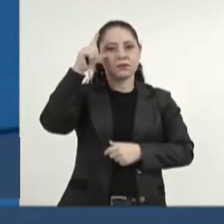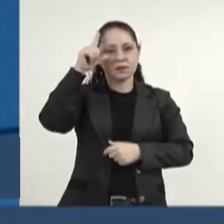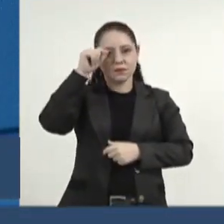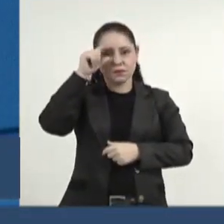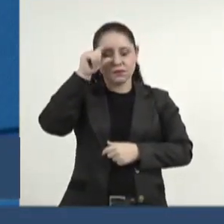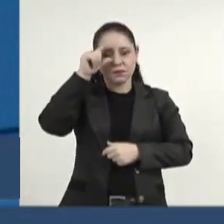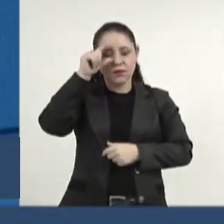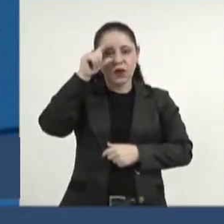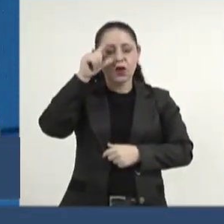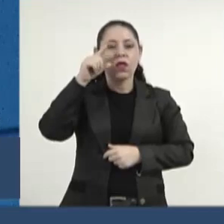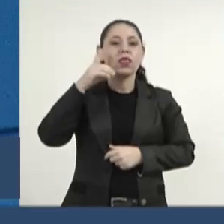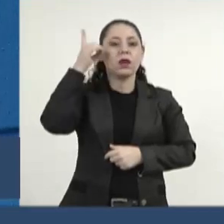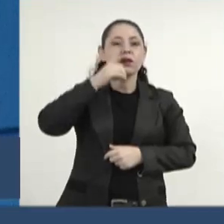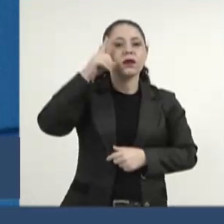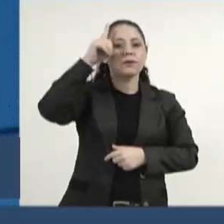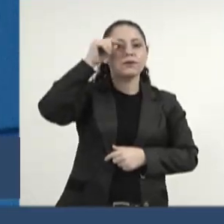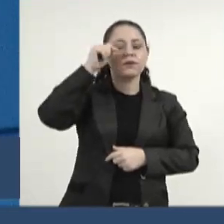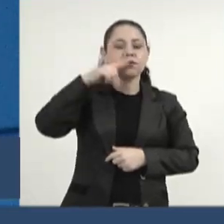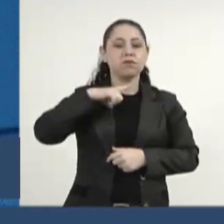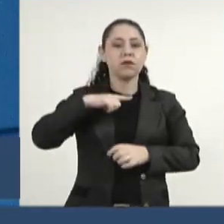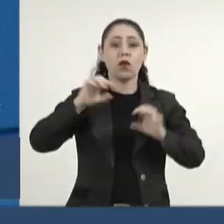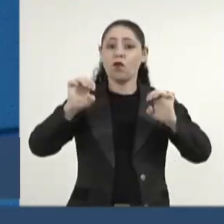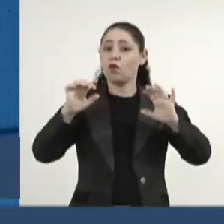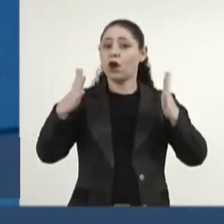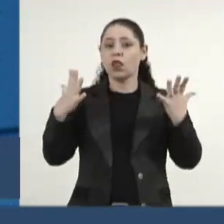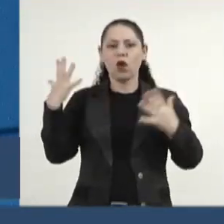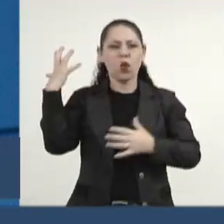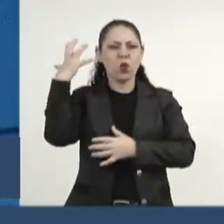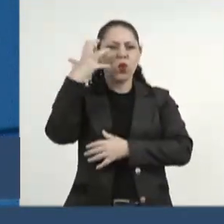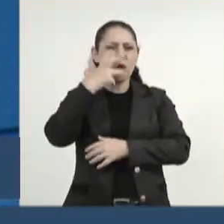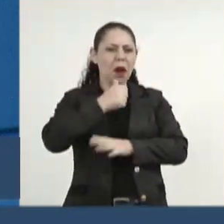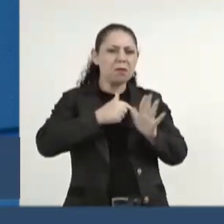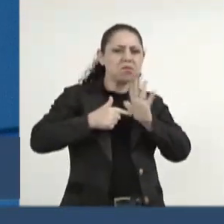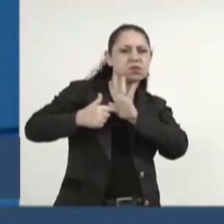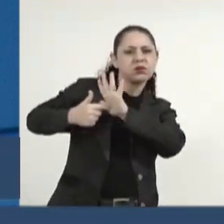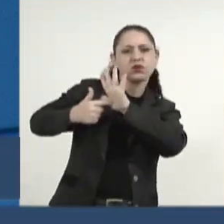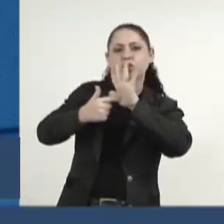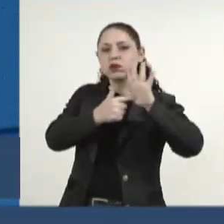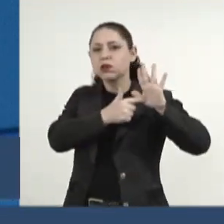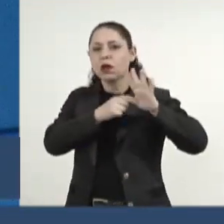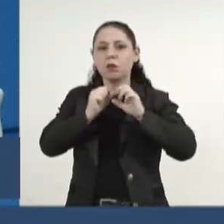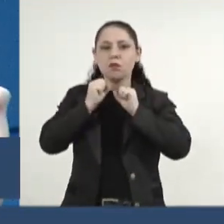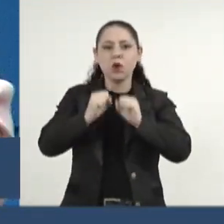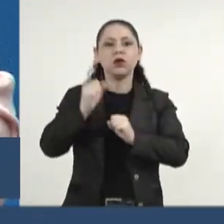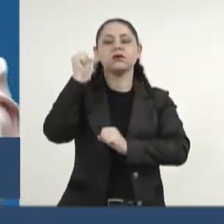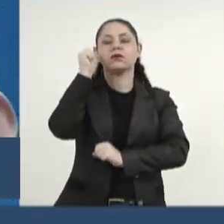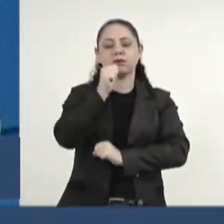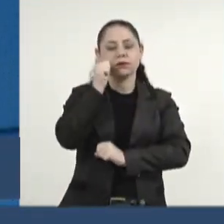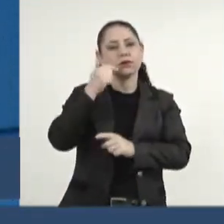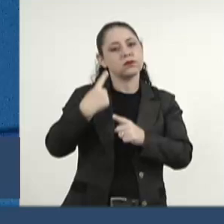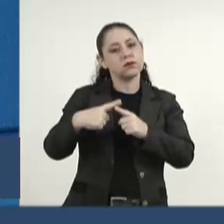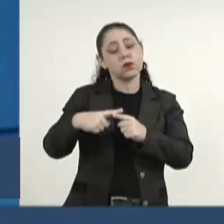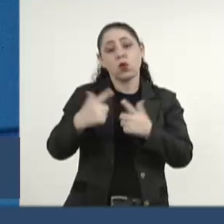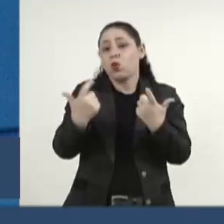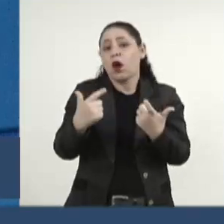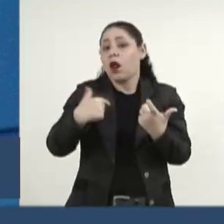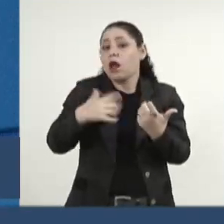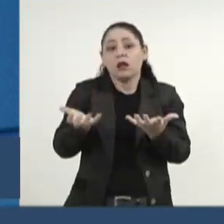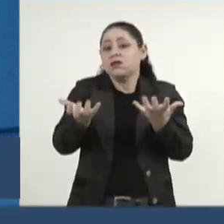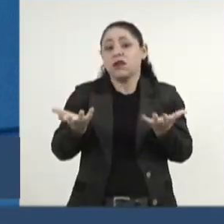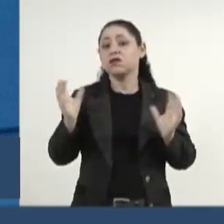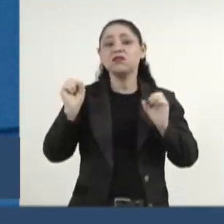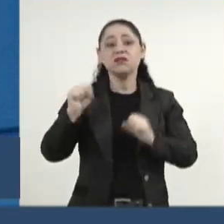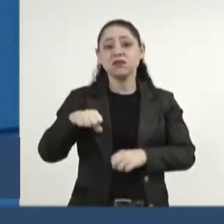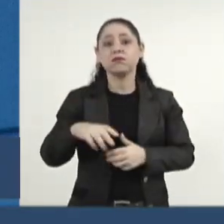aqui uma cerimônia belíssima, mostrando o poder da mulher, porque o nosso lugar é onde a gente quiser,